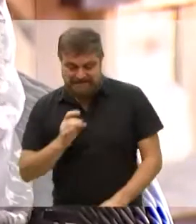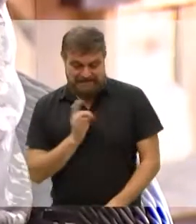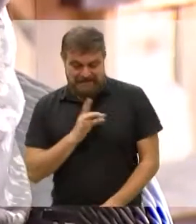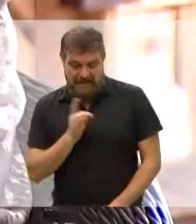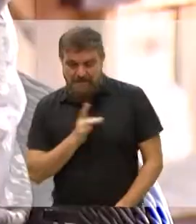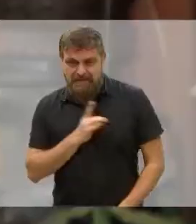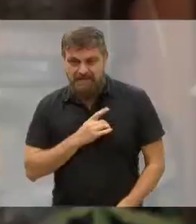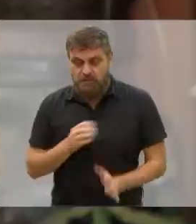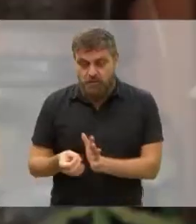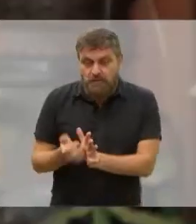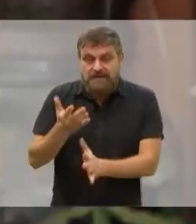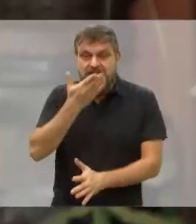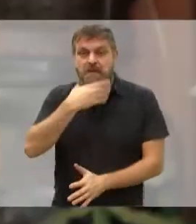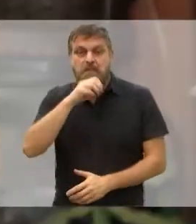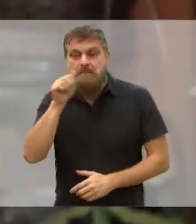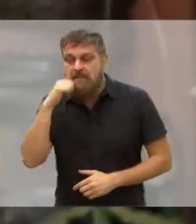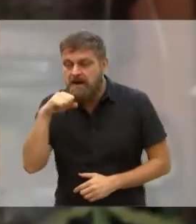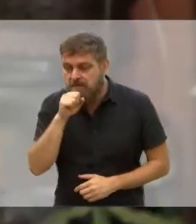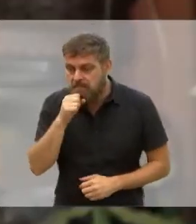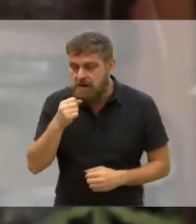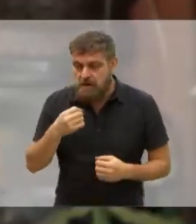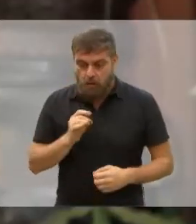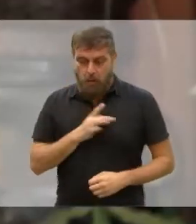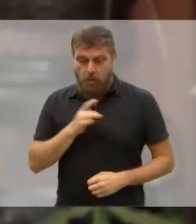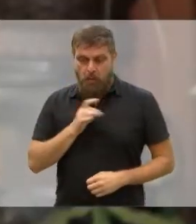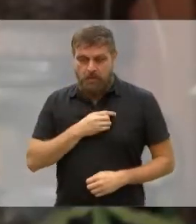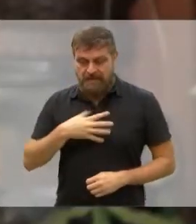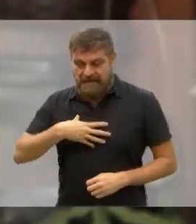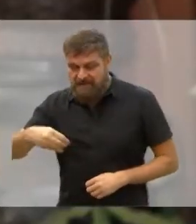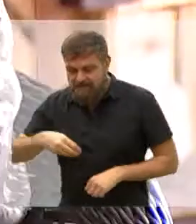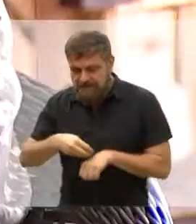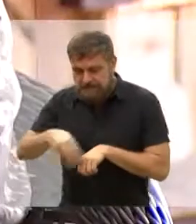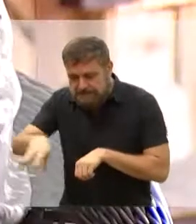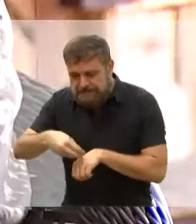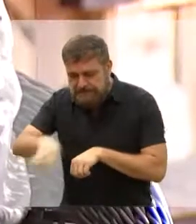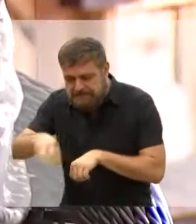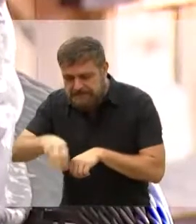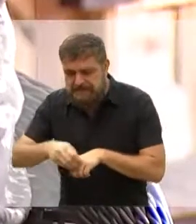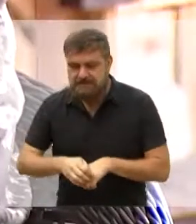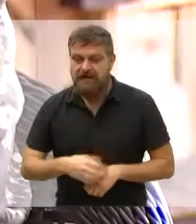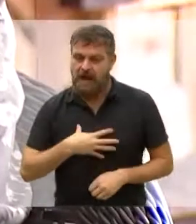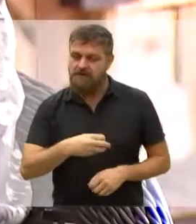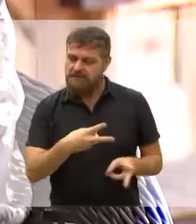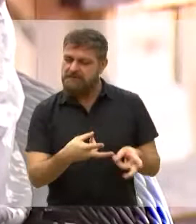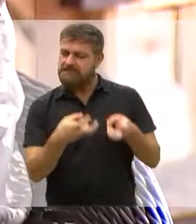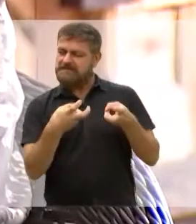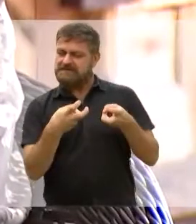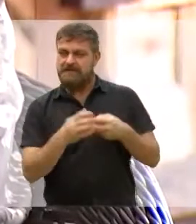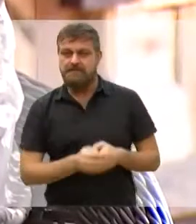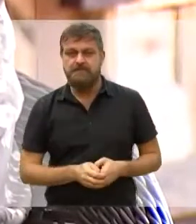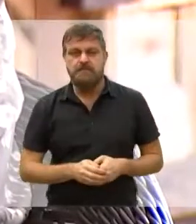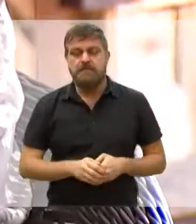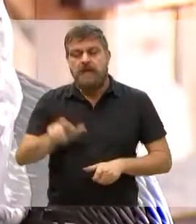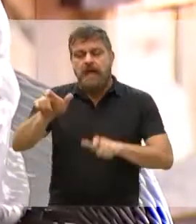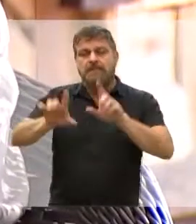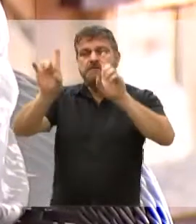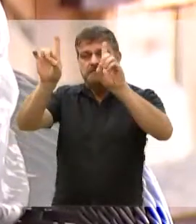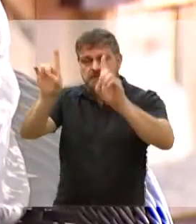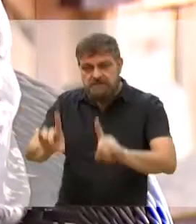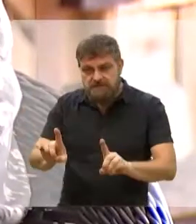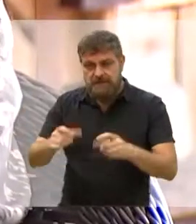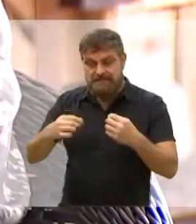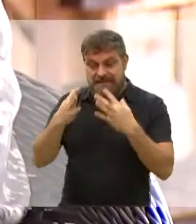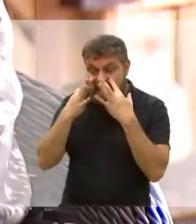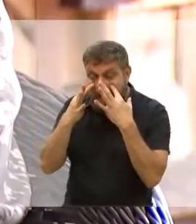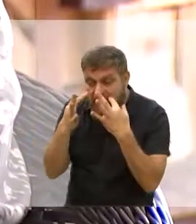medo? Muitas vezes os pais têm medo, acabam passando isso para os filhos. E a pessoa com deficiência merece uma